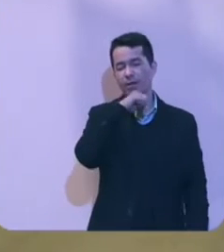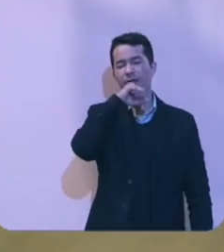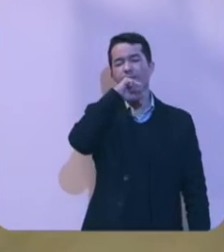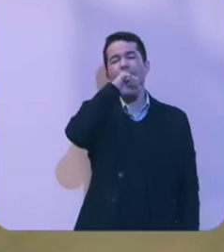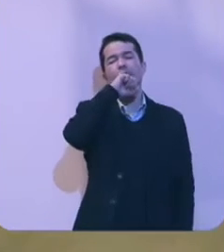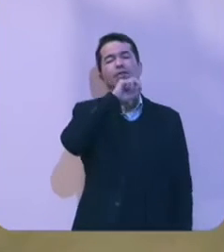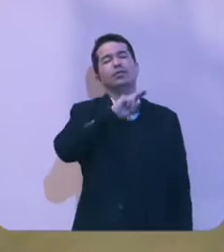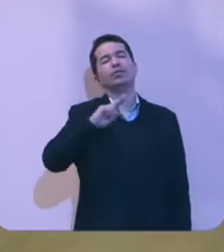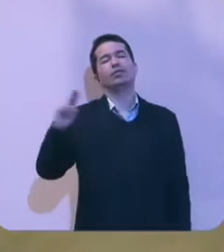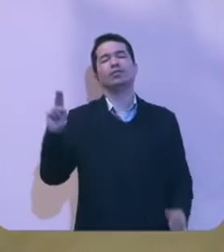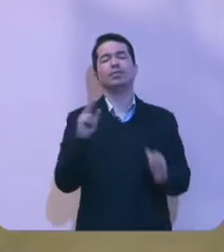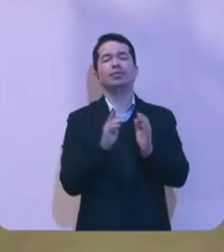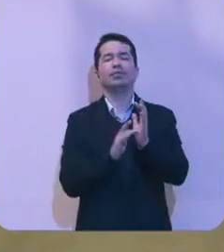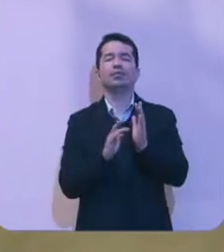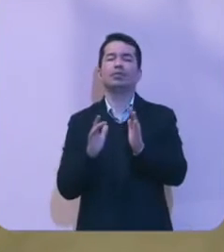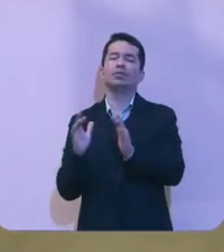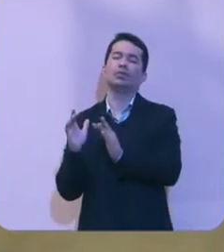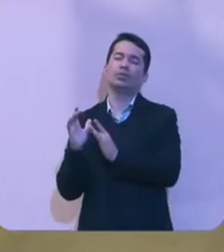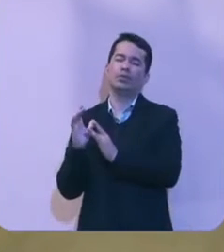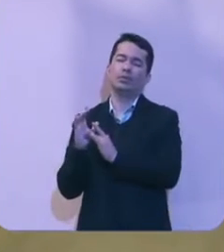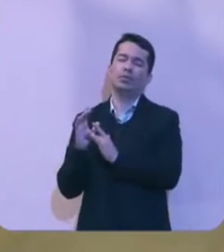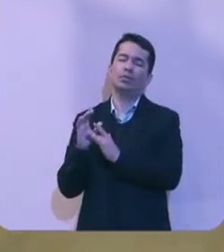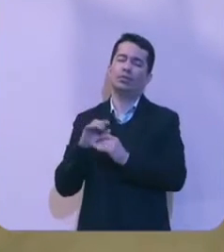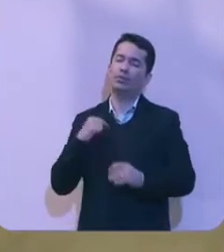teu Filho, que nós buscamos a tua face.